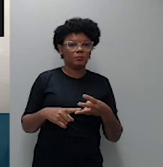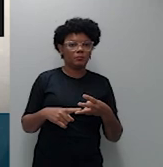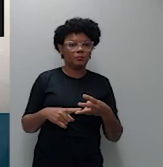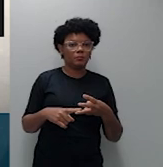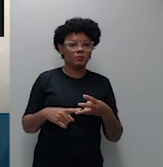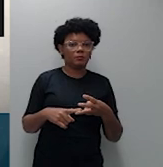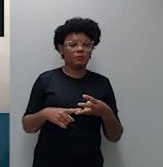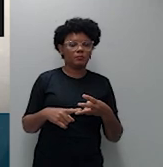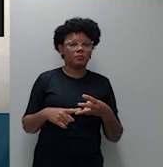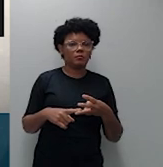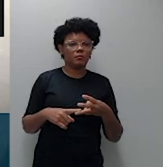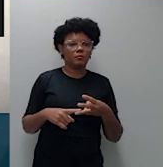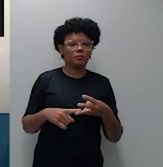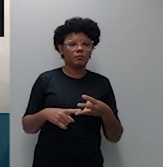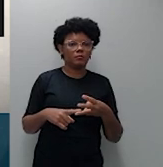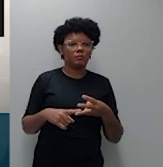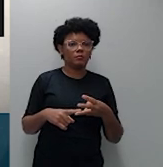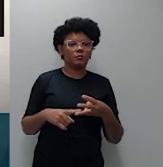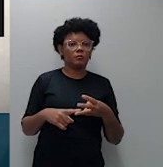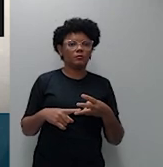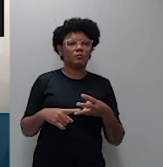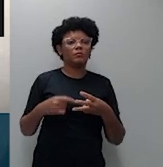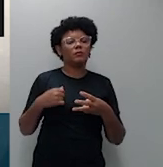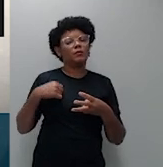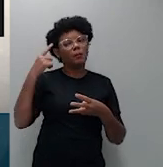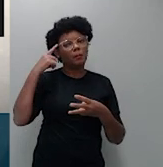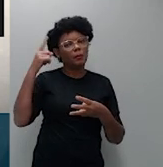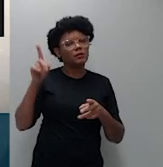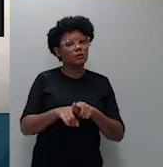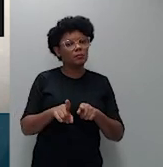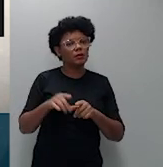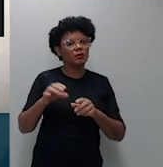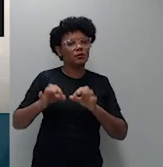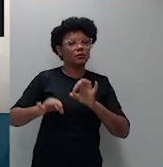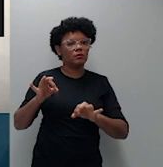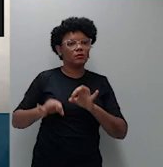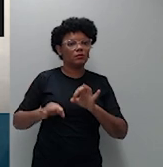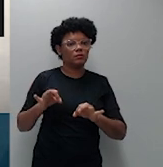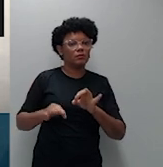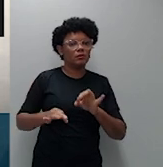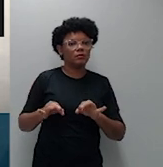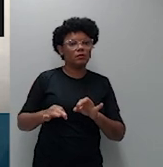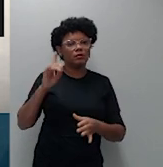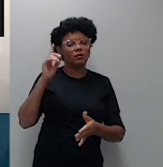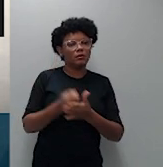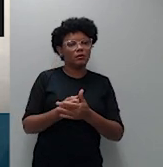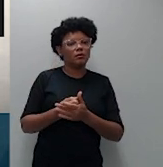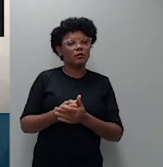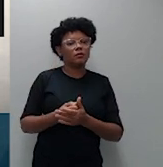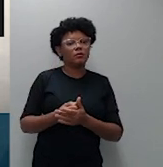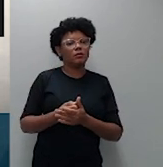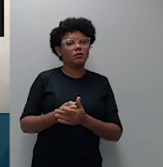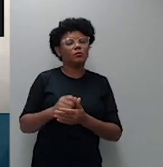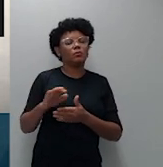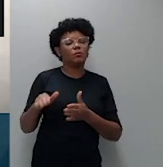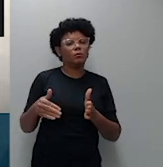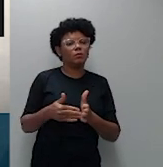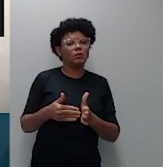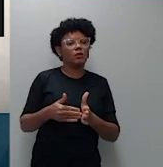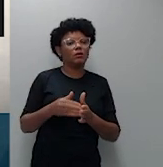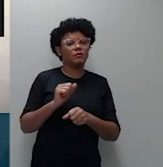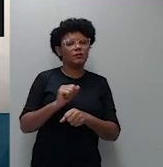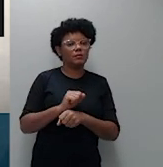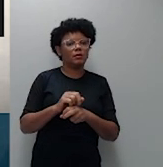nem o presidente penso que podemos julgar por decisão singular mas O agravo interno é melhor esperar a segunda